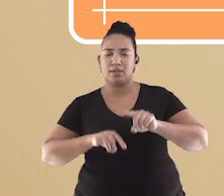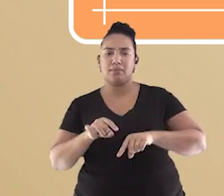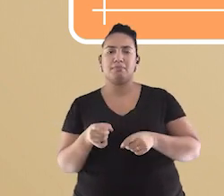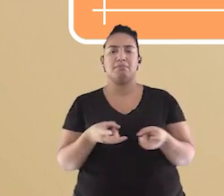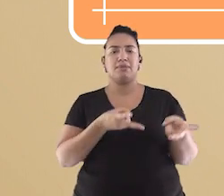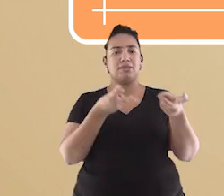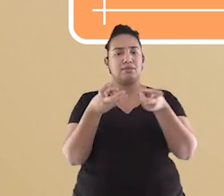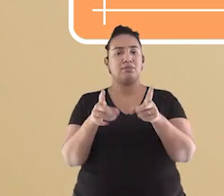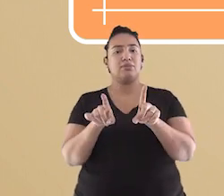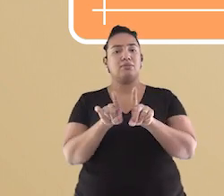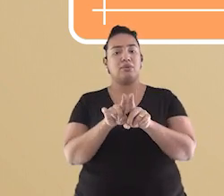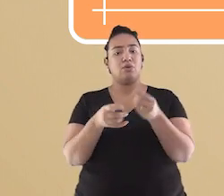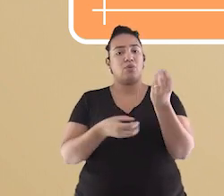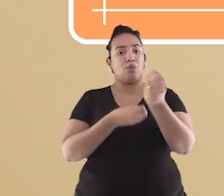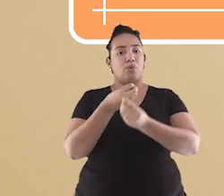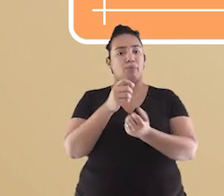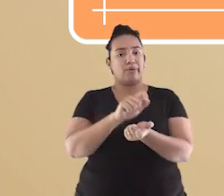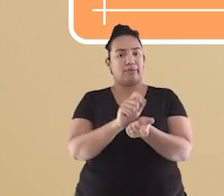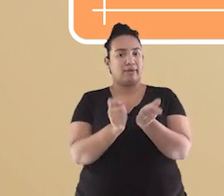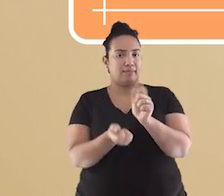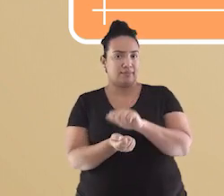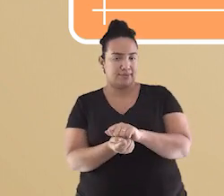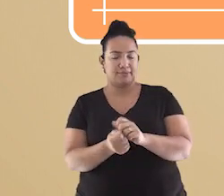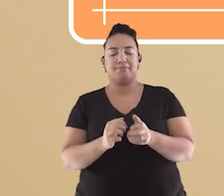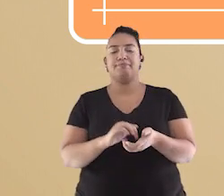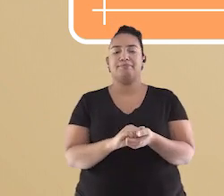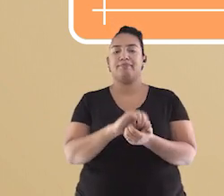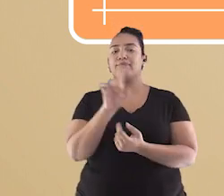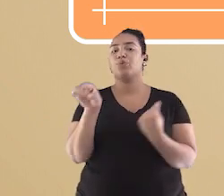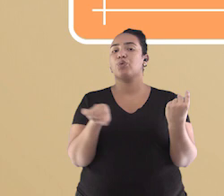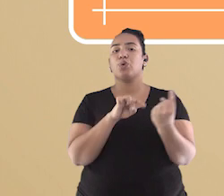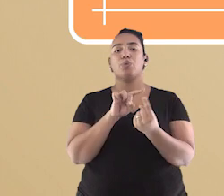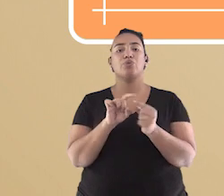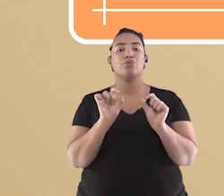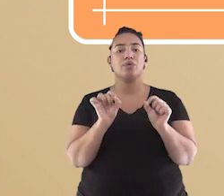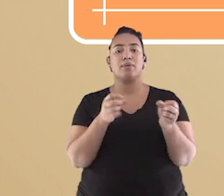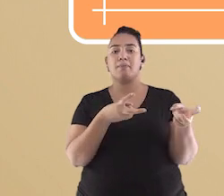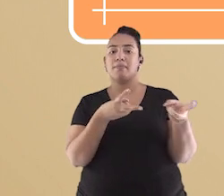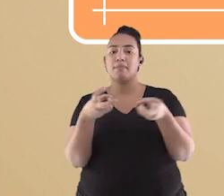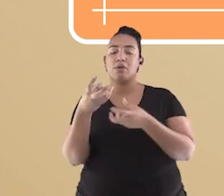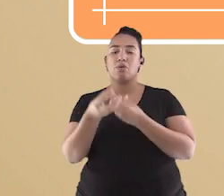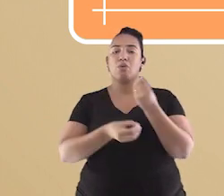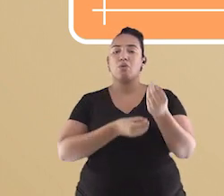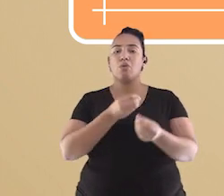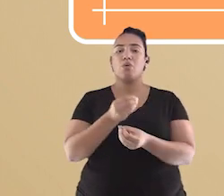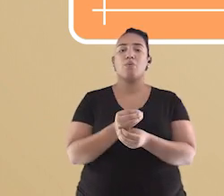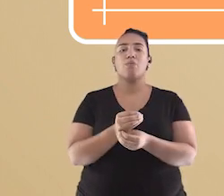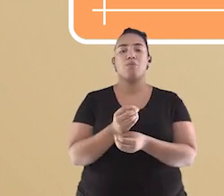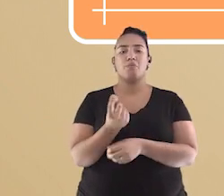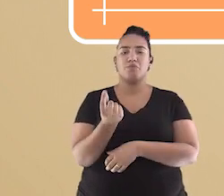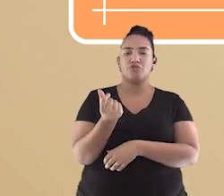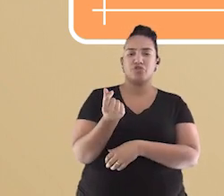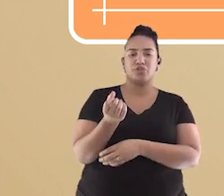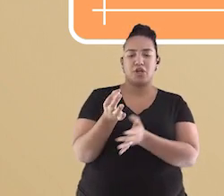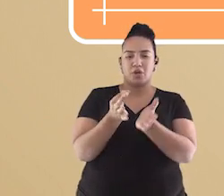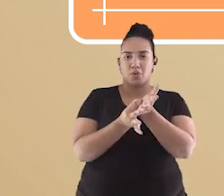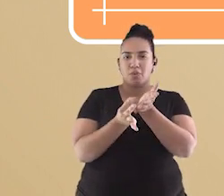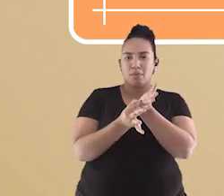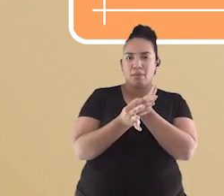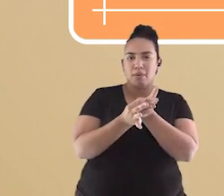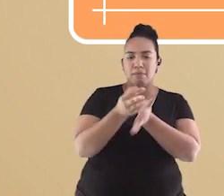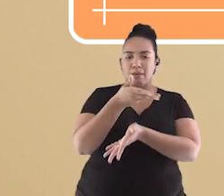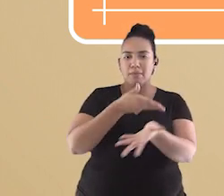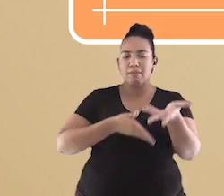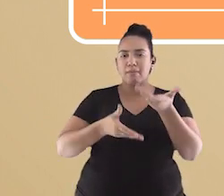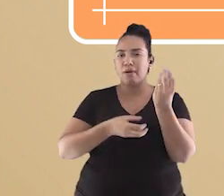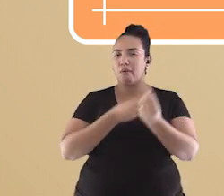ou marginalização. Tem como objetivo identificar os diferentes usos e significado das moedas de troca